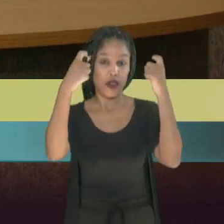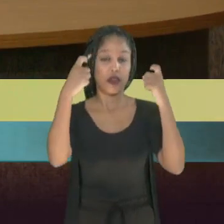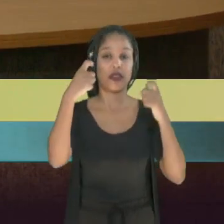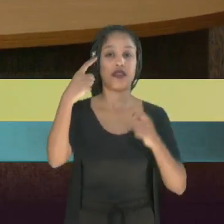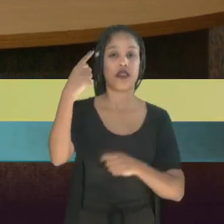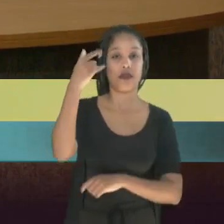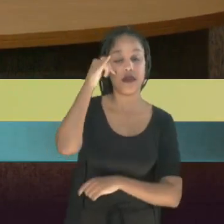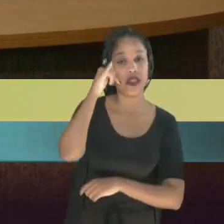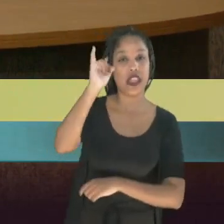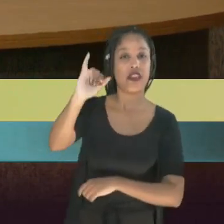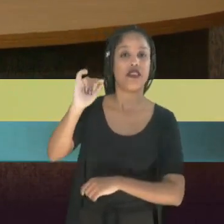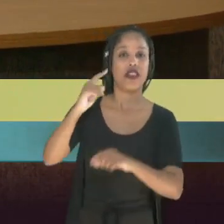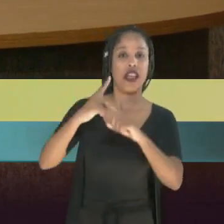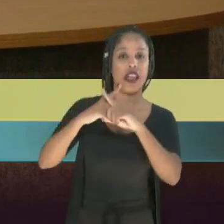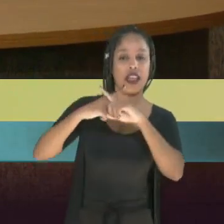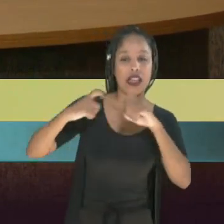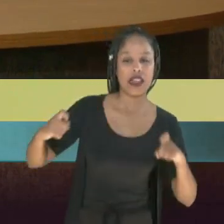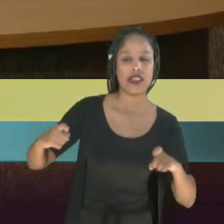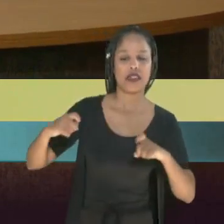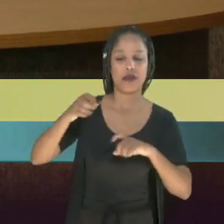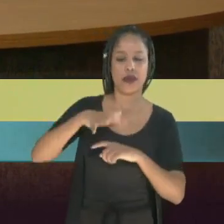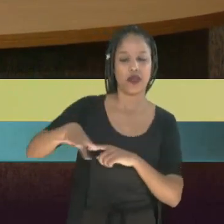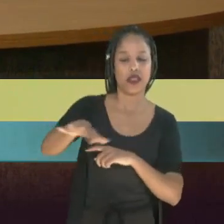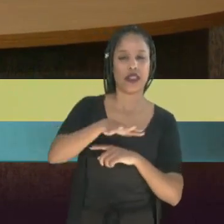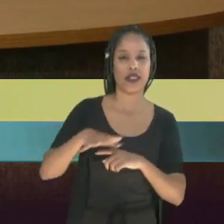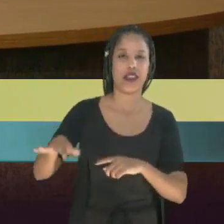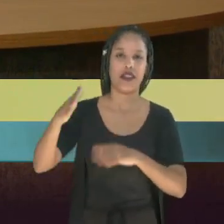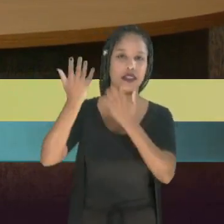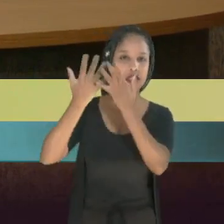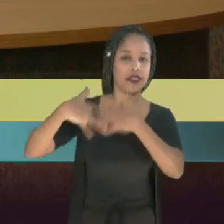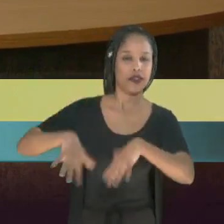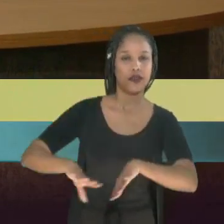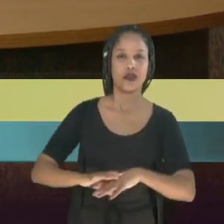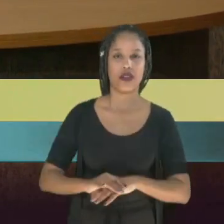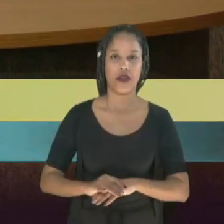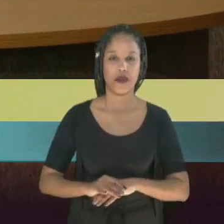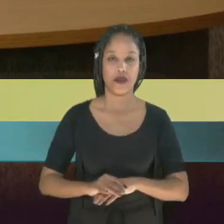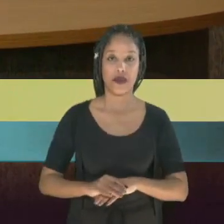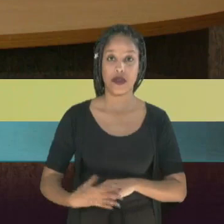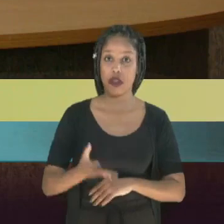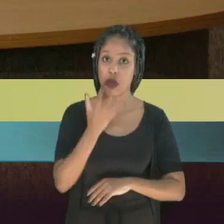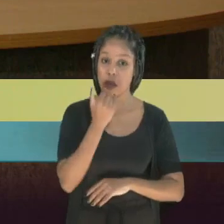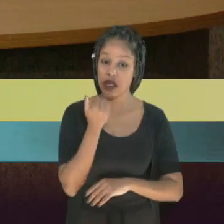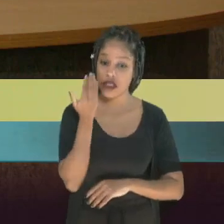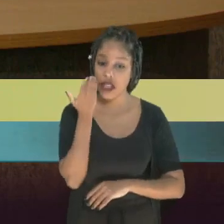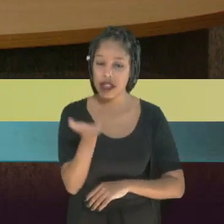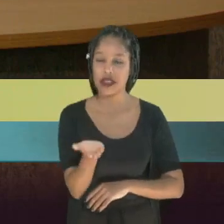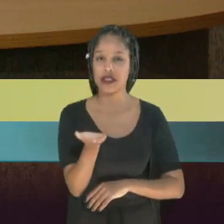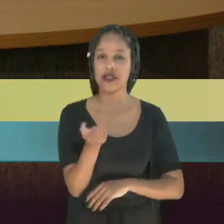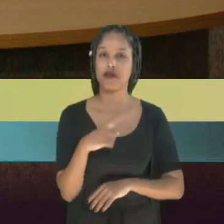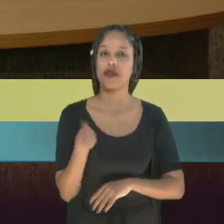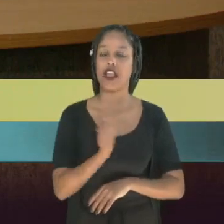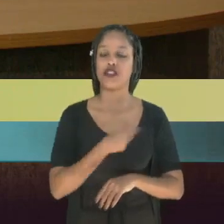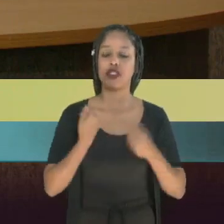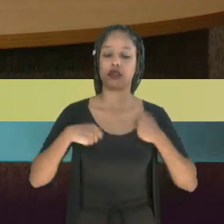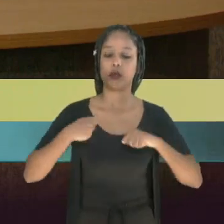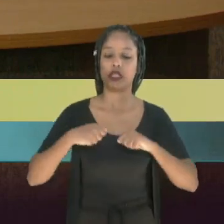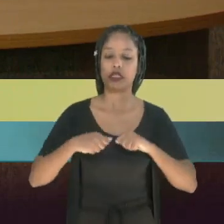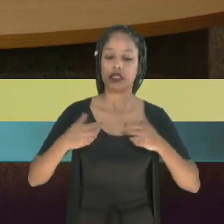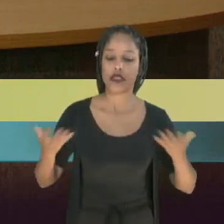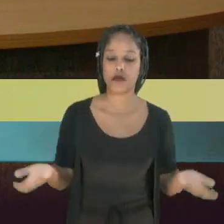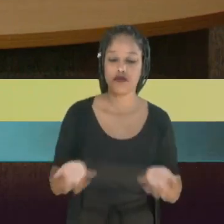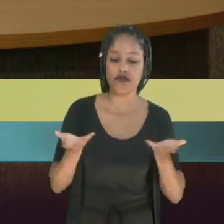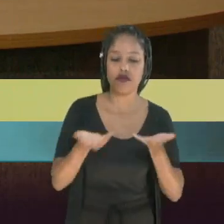recursos naturais, da alimentação, do qual aqui em questão, sem comprometer a sobrevivência